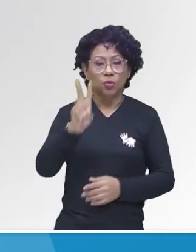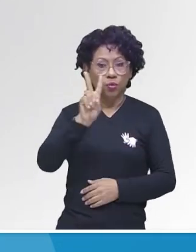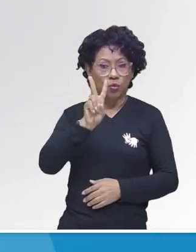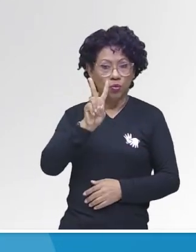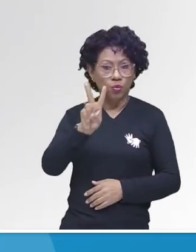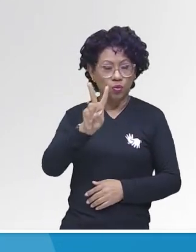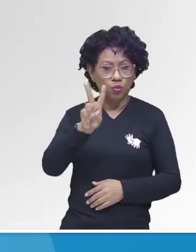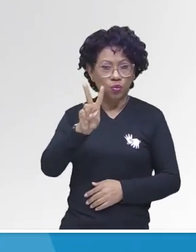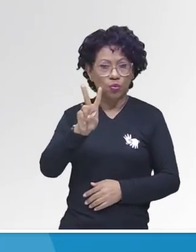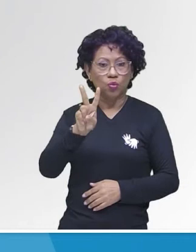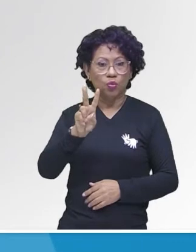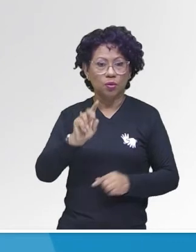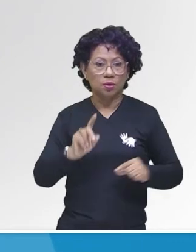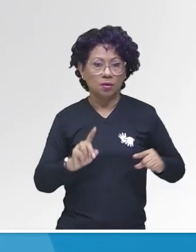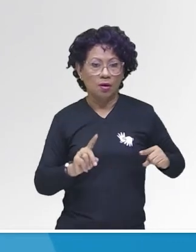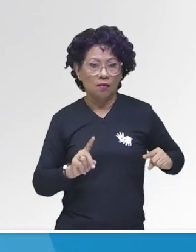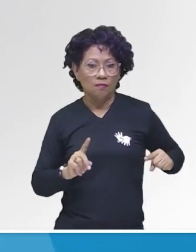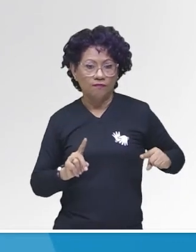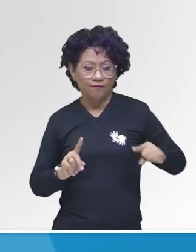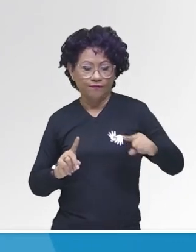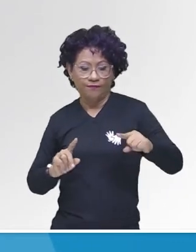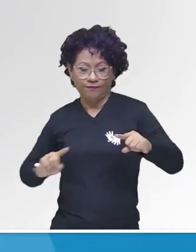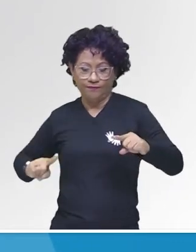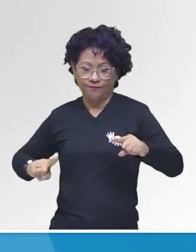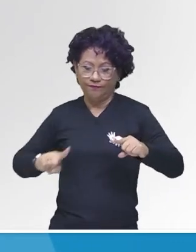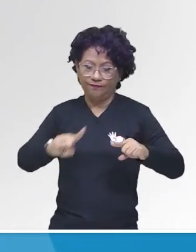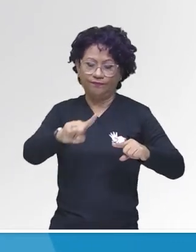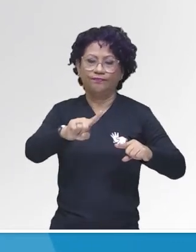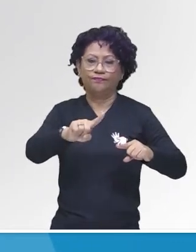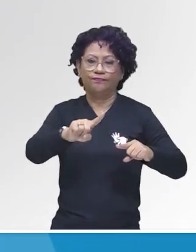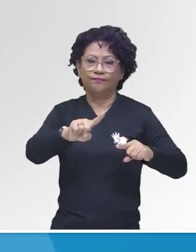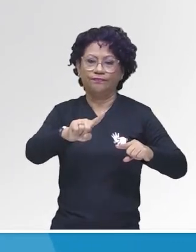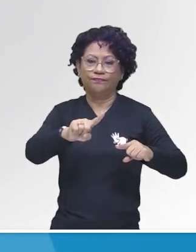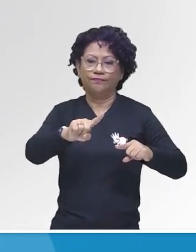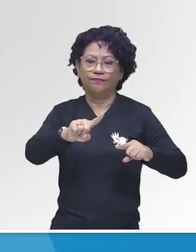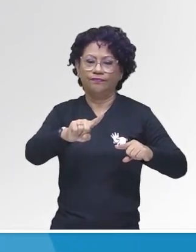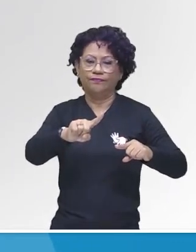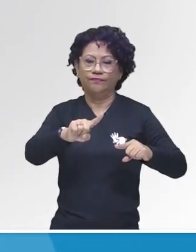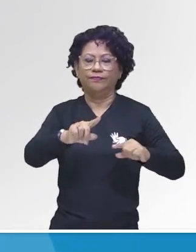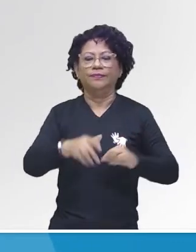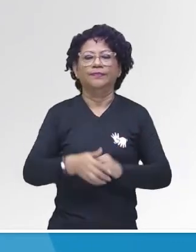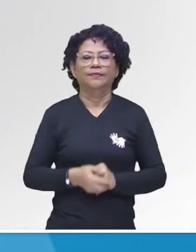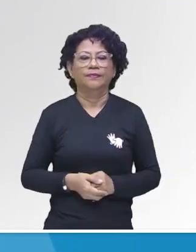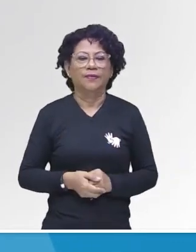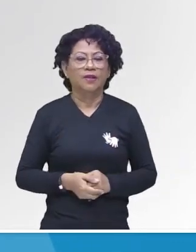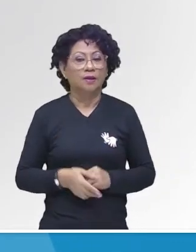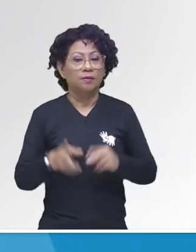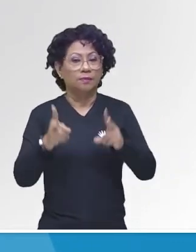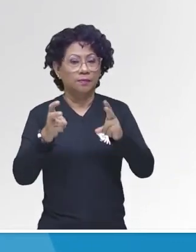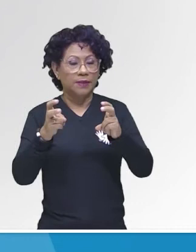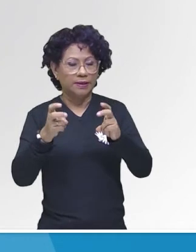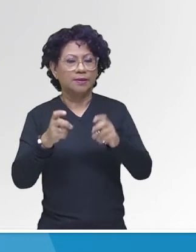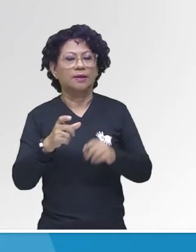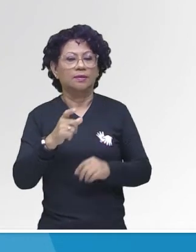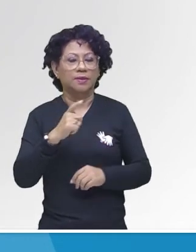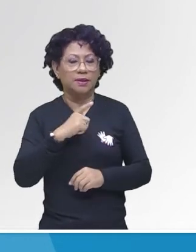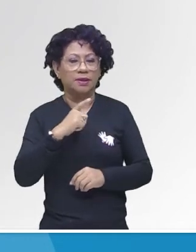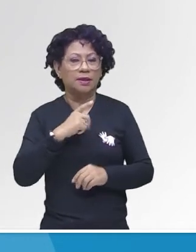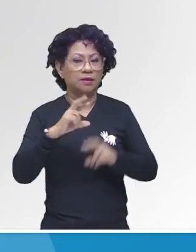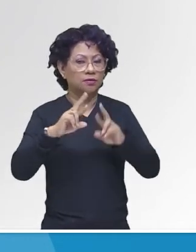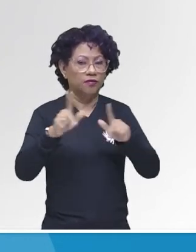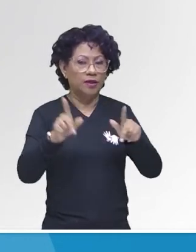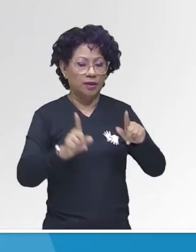possuem ponto em comum, mas também não são coplanares. Então percebam aí que ela tem uma